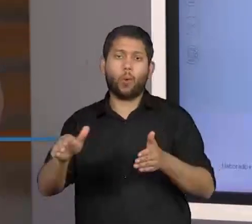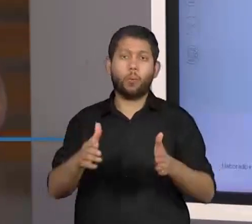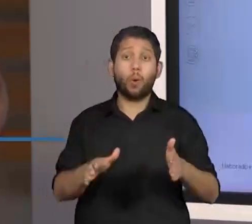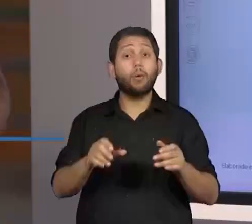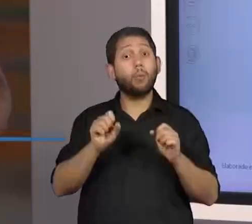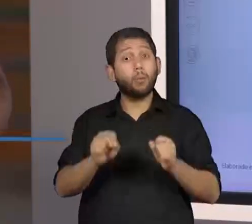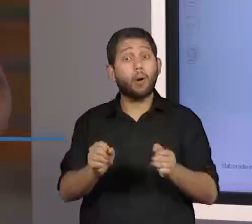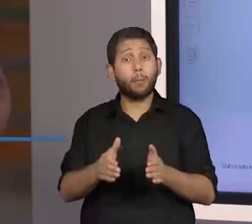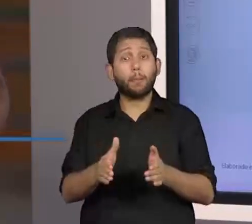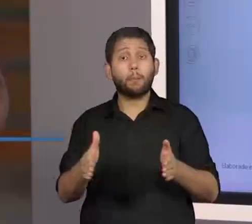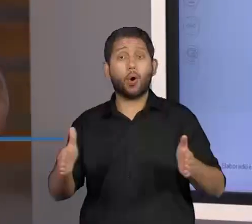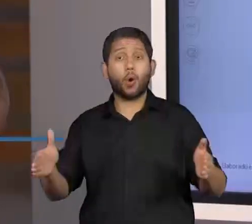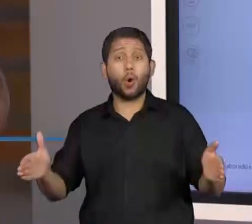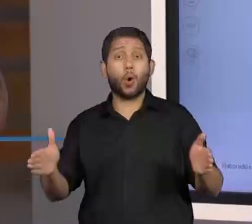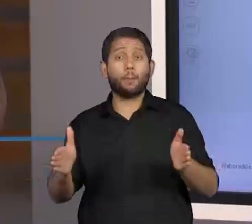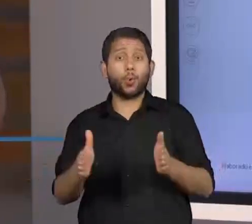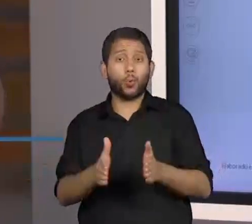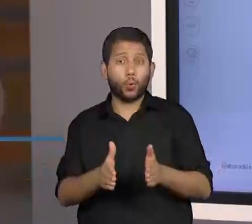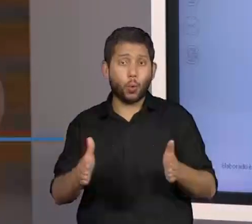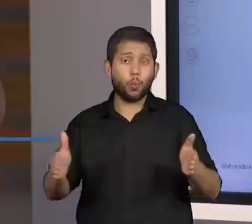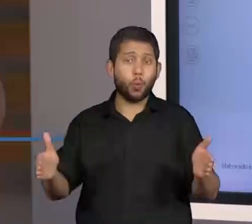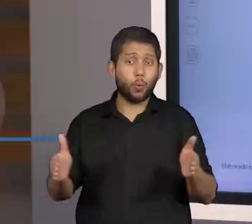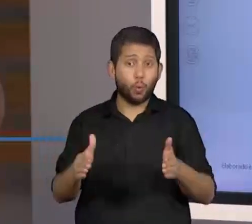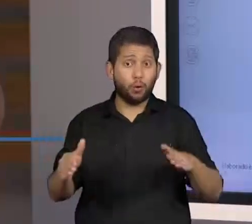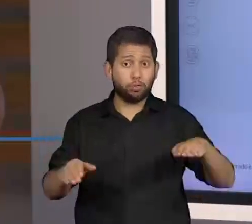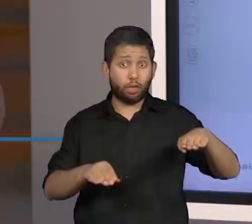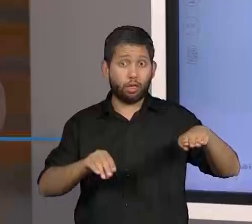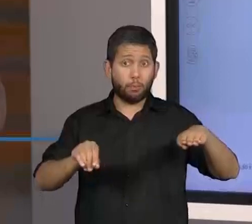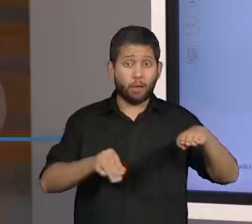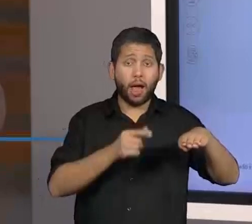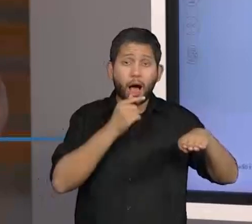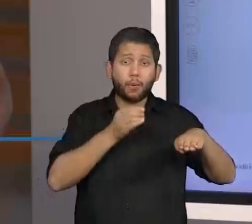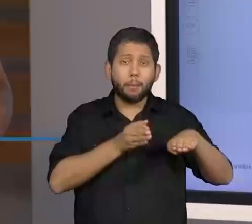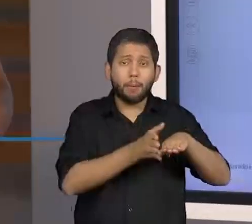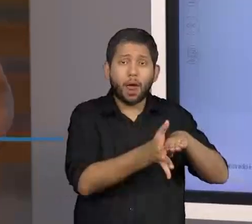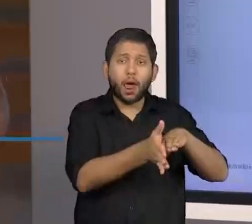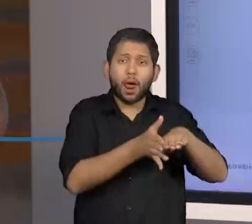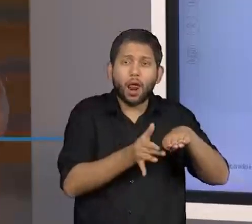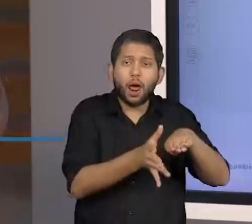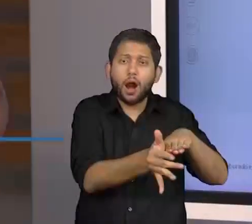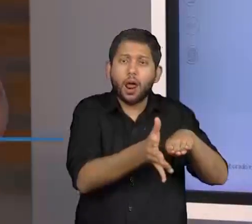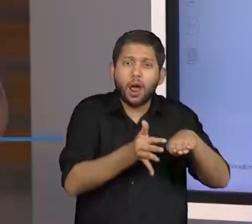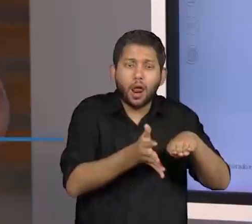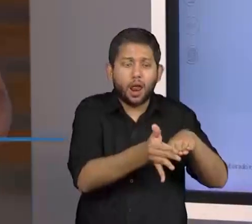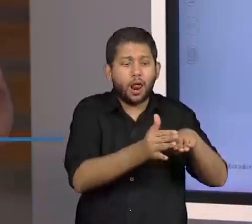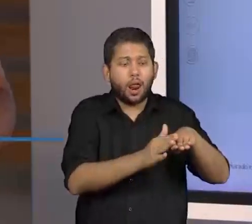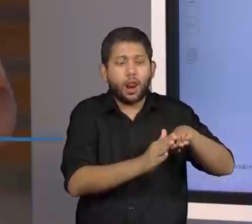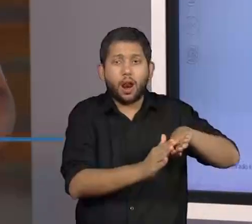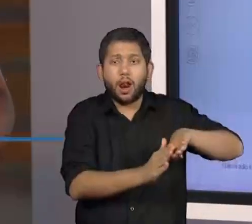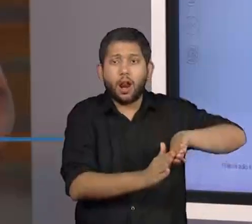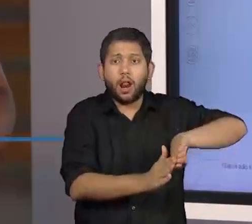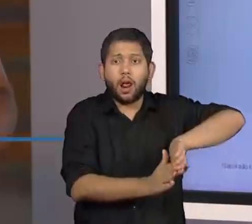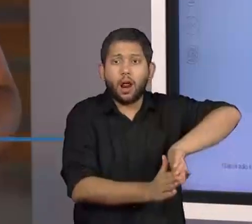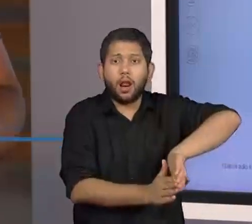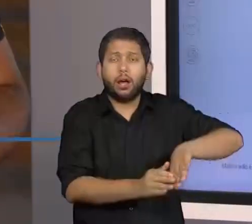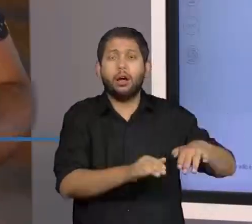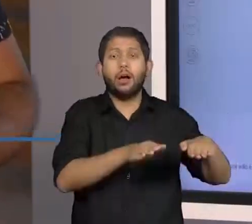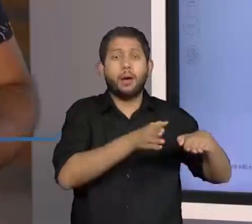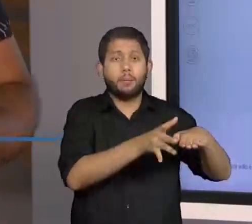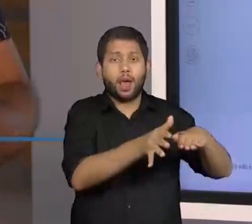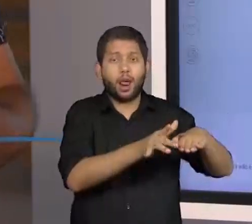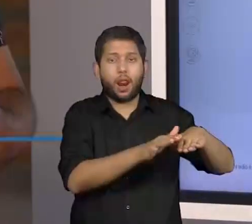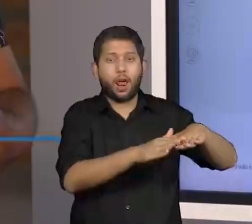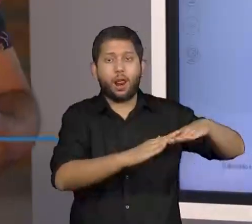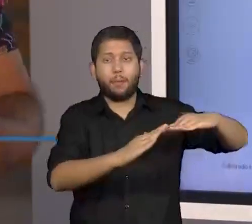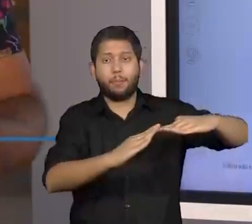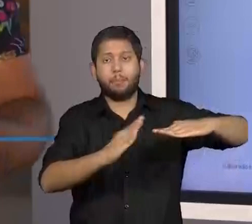pouco de inclinação para o outro, de acordo com a passagem da água. Então, ele vai mudando aí a paisagem por meio